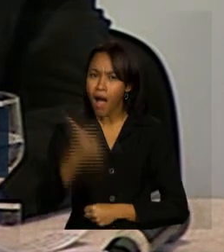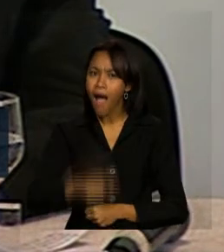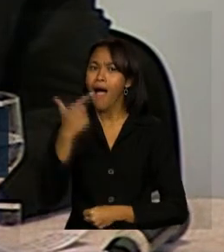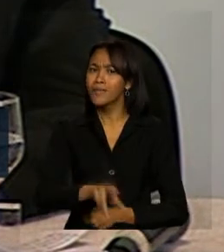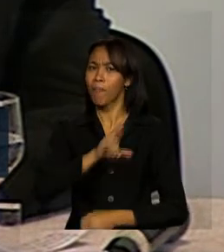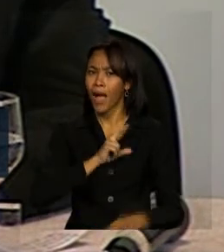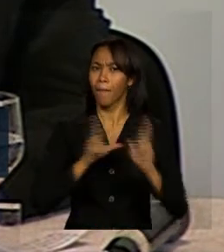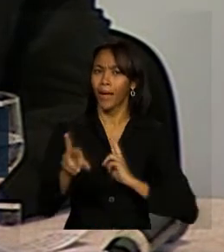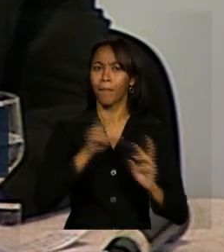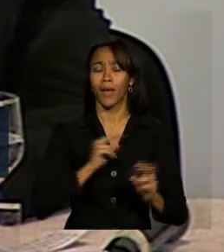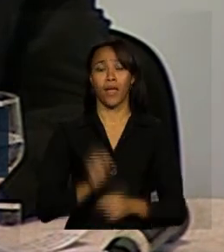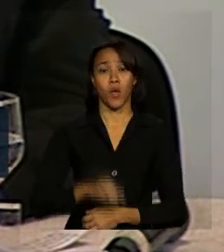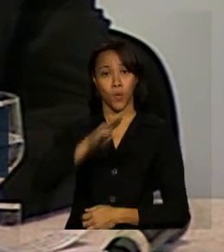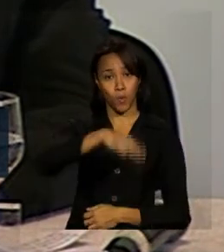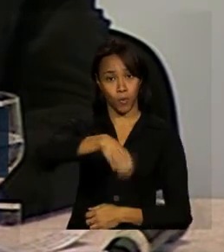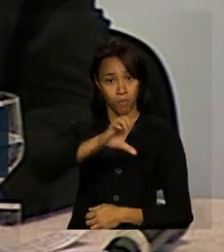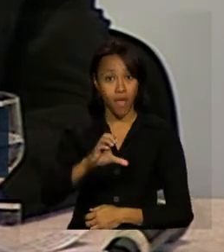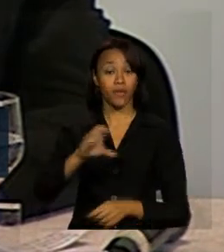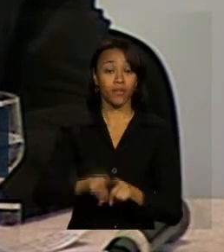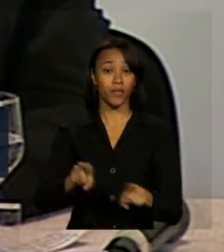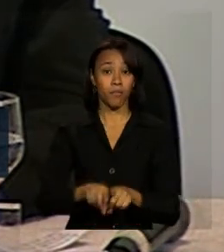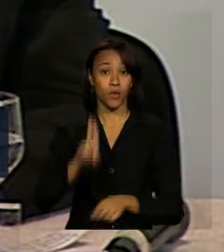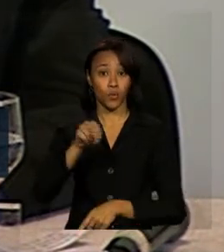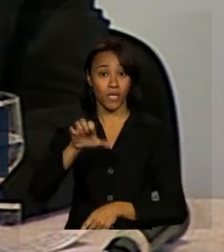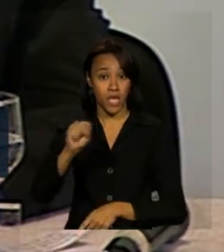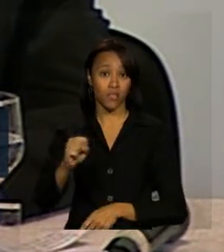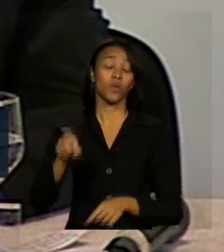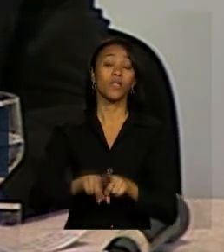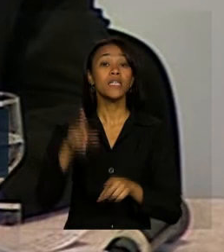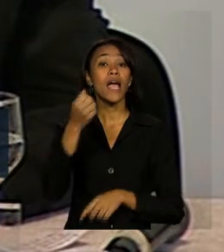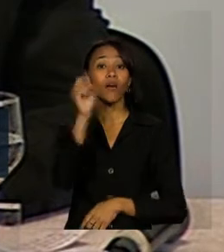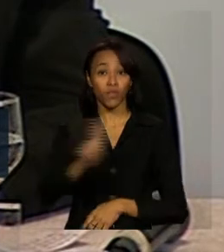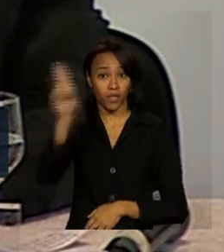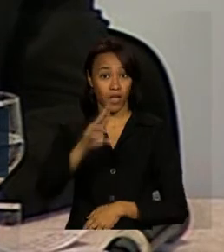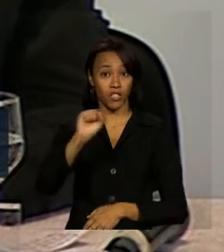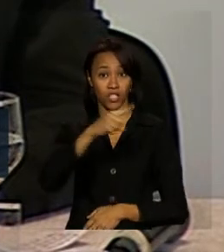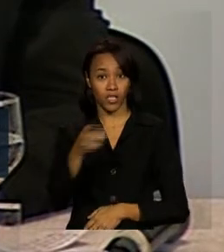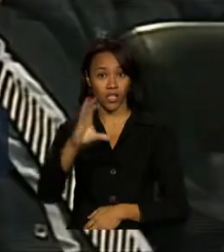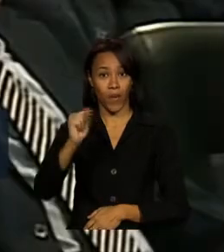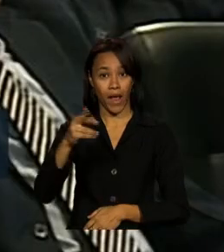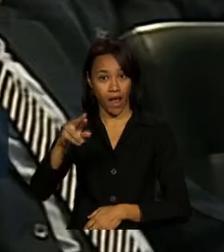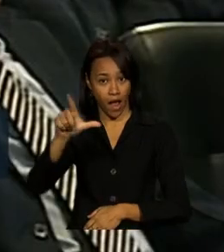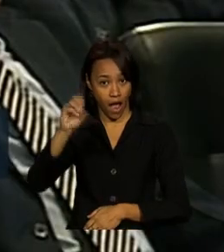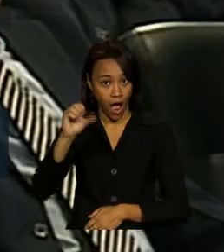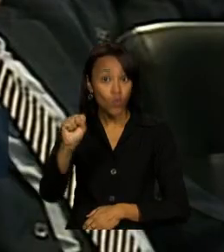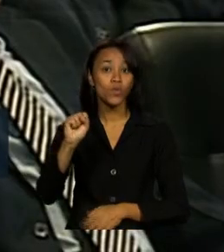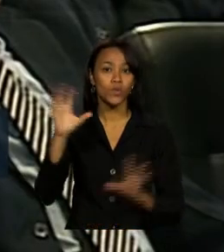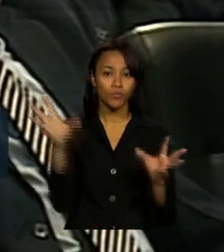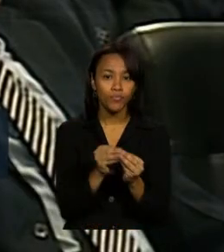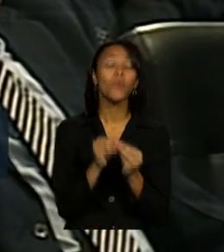MEC, com a Unesco e a Universidade de São Carlos, junto com parceiros, muitos parceiros locais,